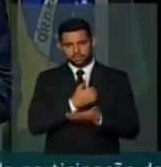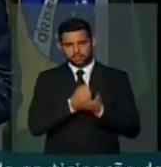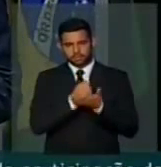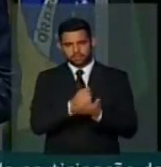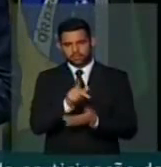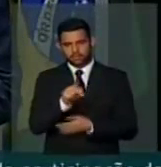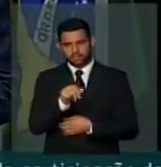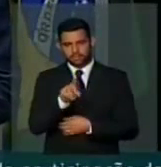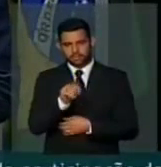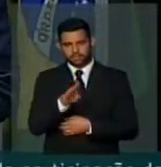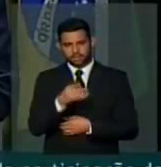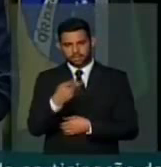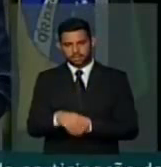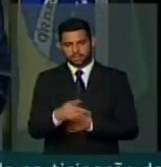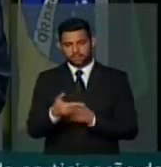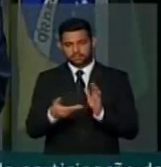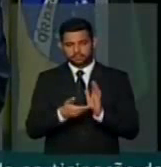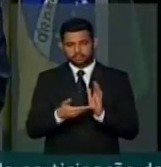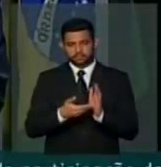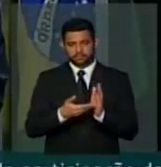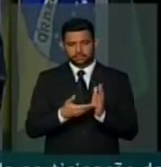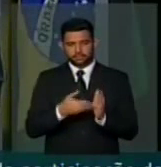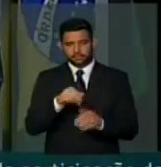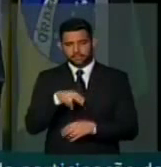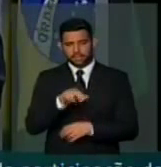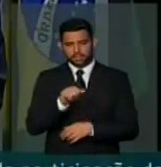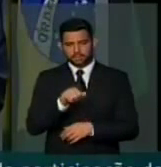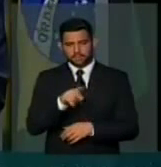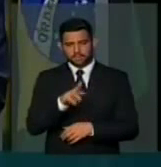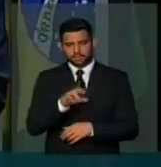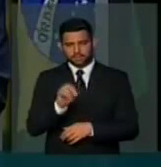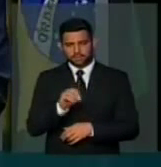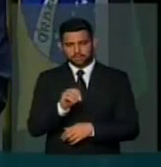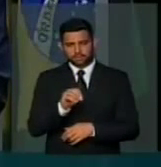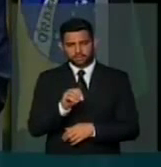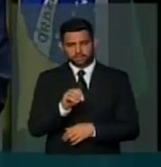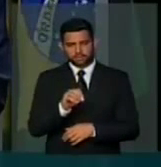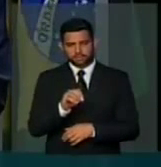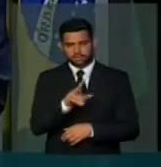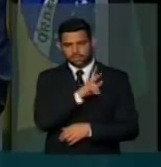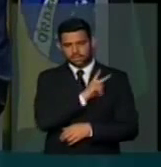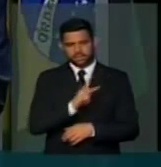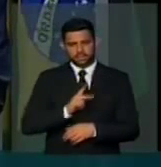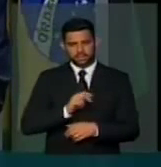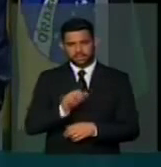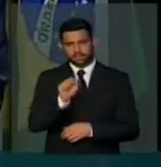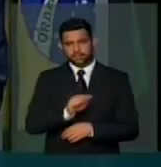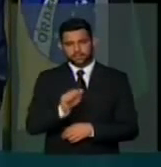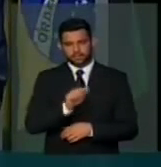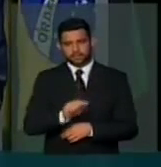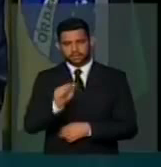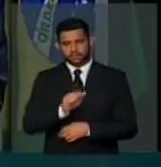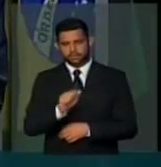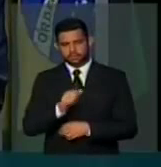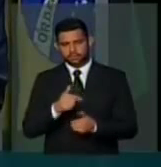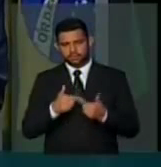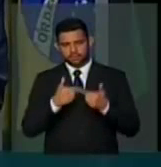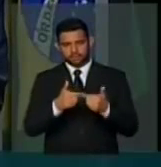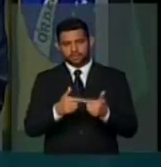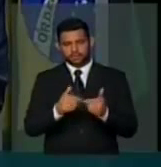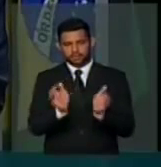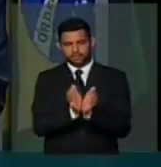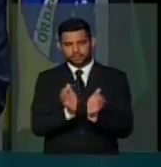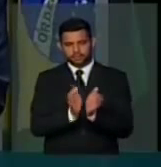do PSDB na casa, Marcos Meretson Renault Coelho, presidente da Associação Nacional dos Veteranos da